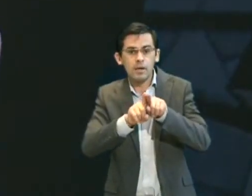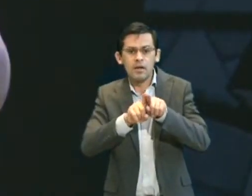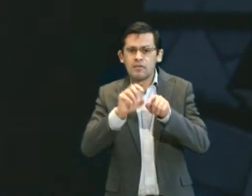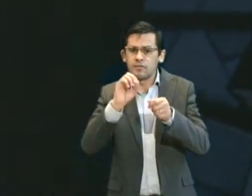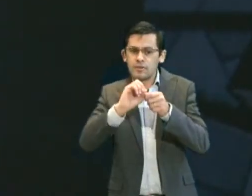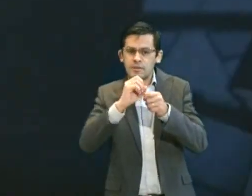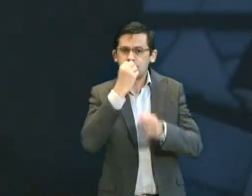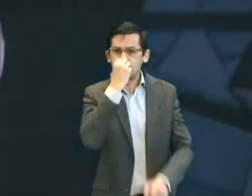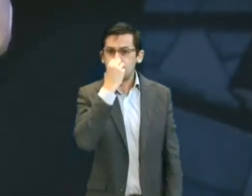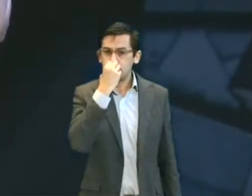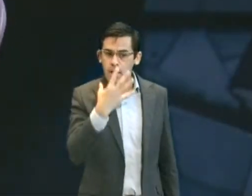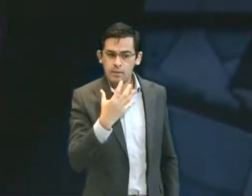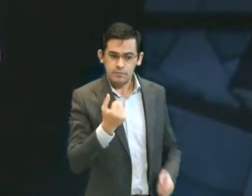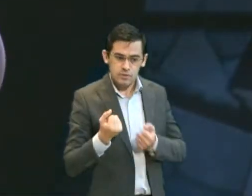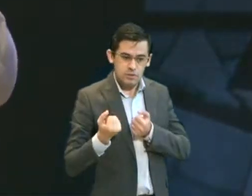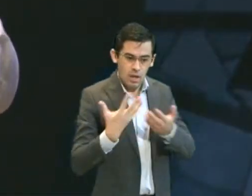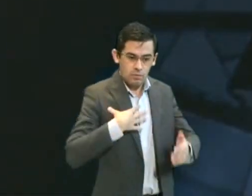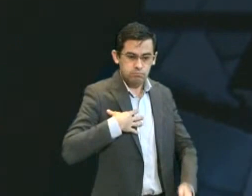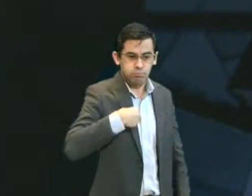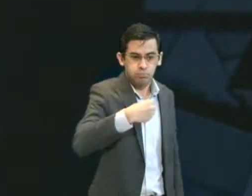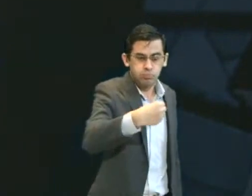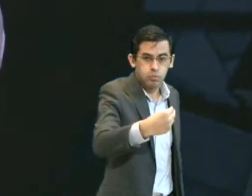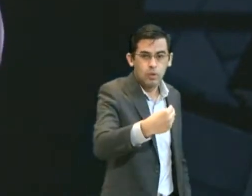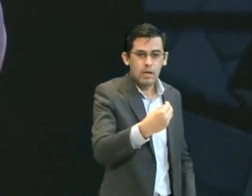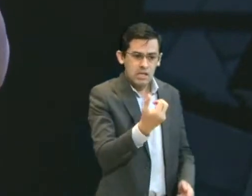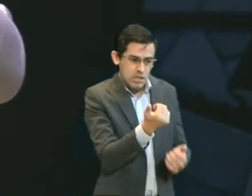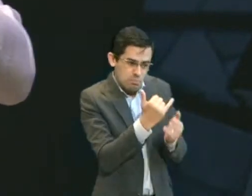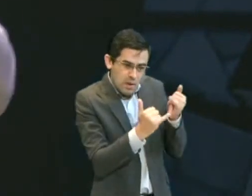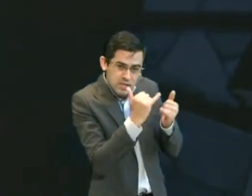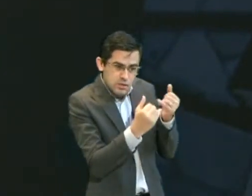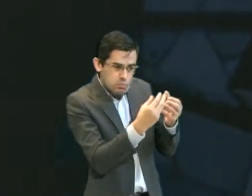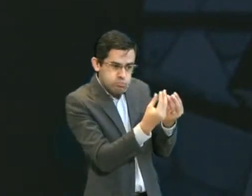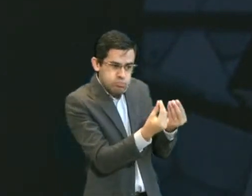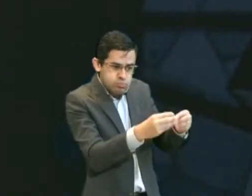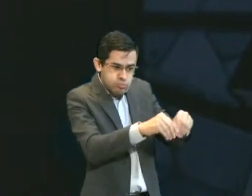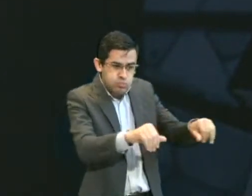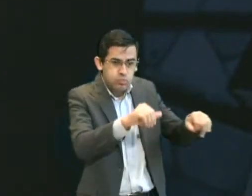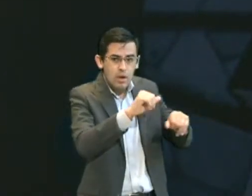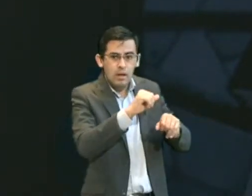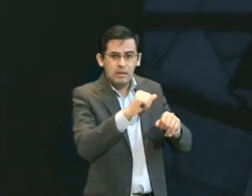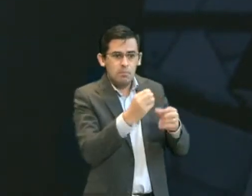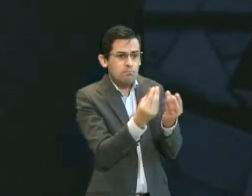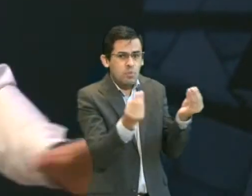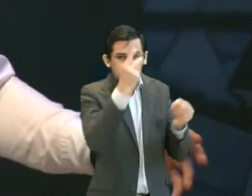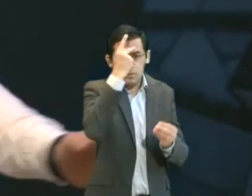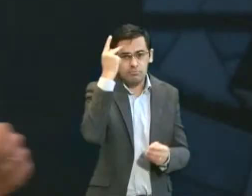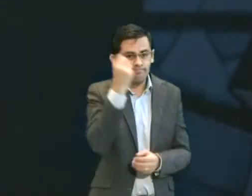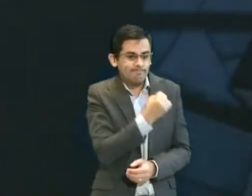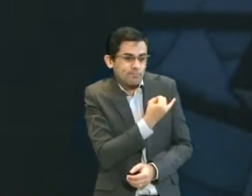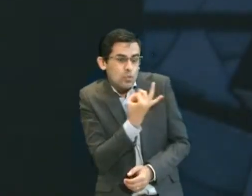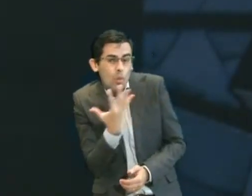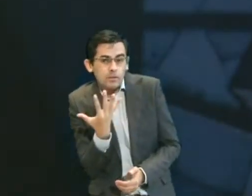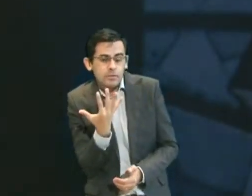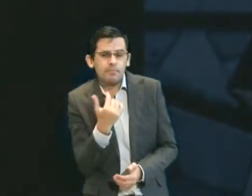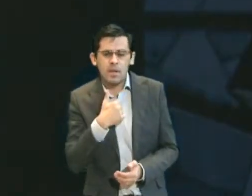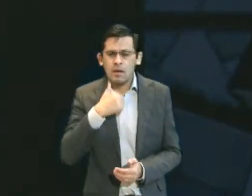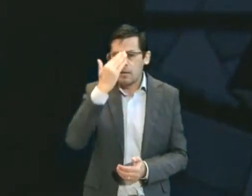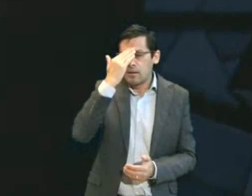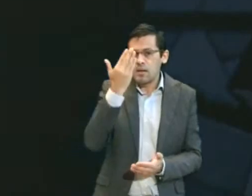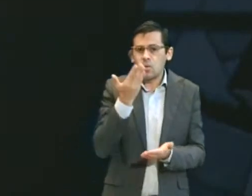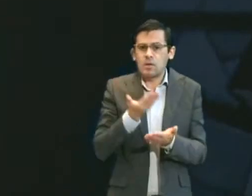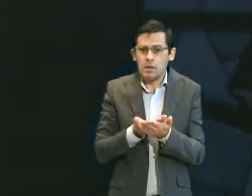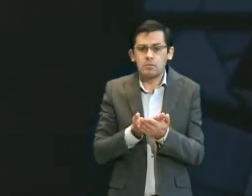o bem, dar-te-ei descendência, como a areia do mar, que a multidão não se pode contar. E eu creio que